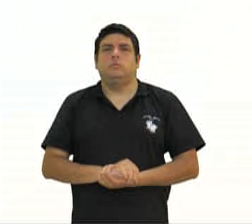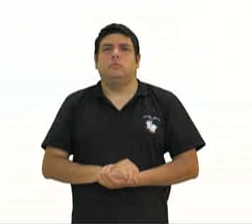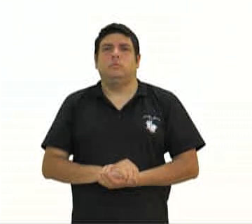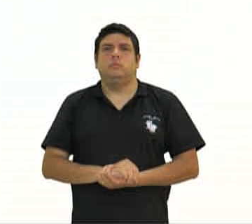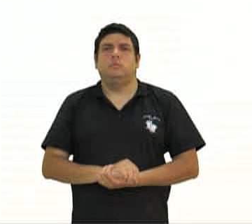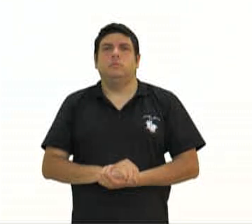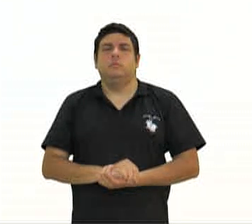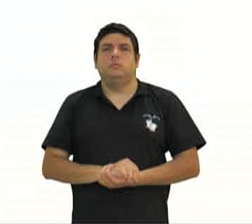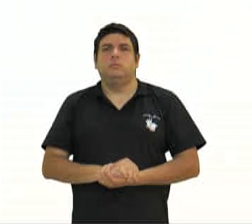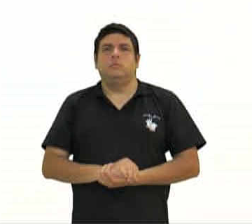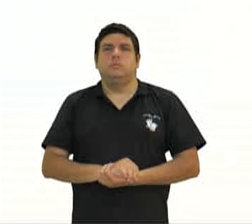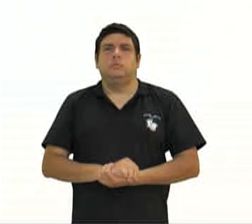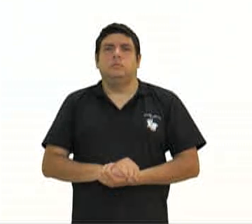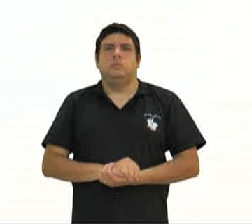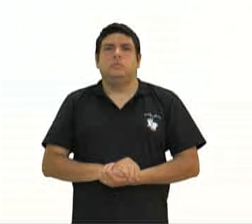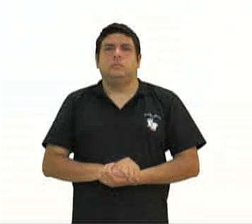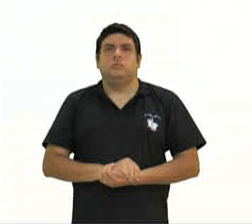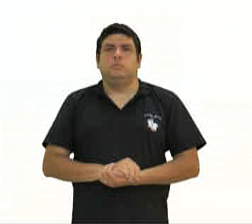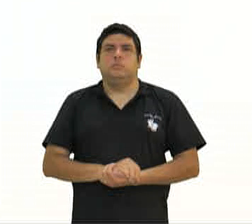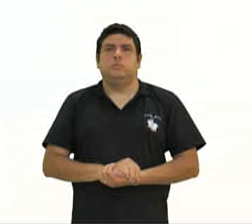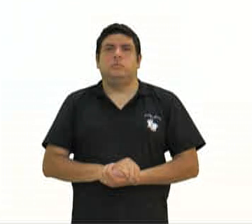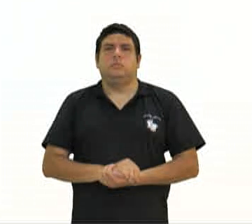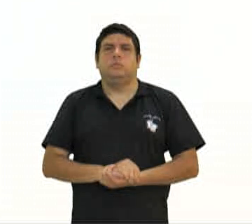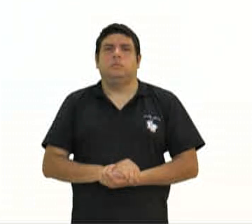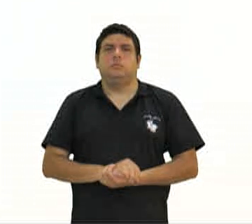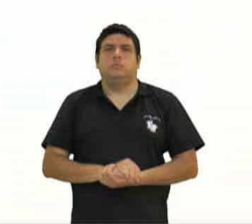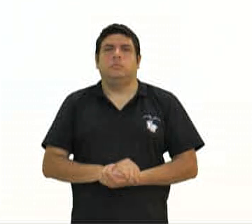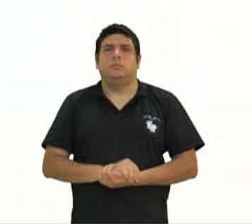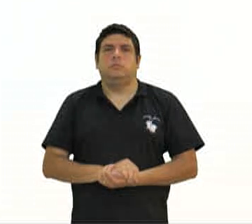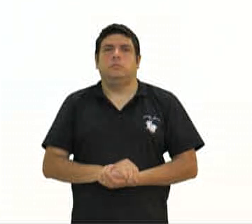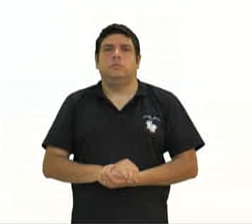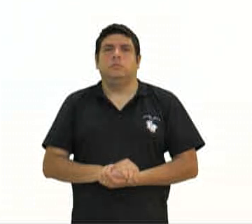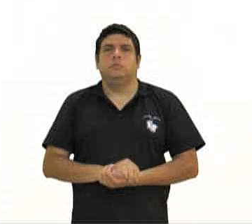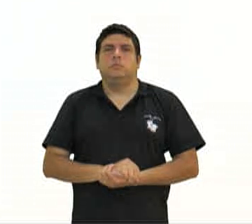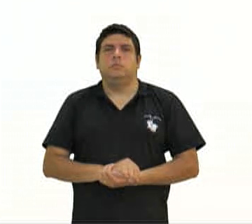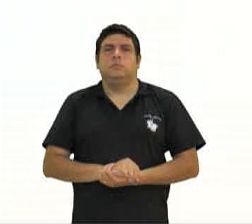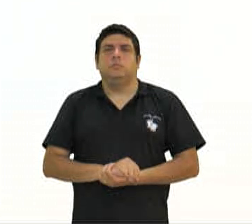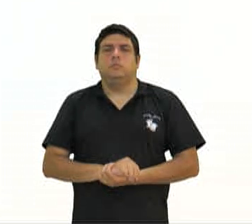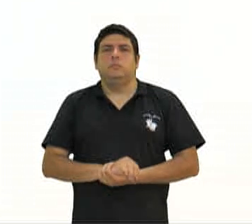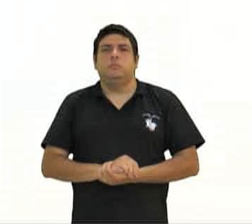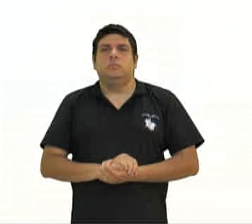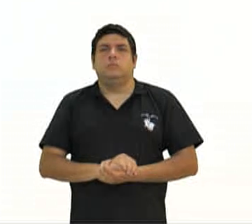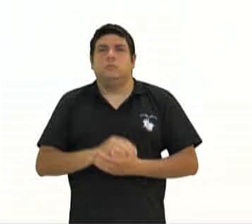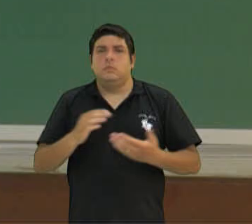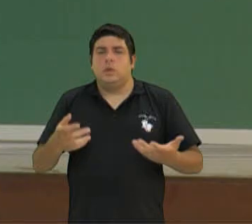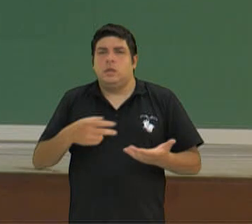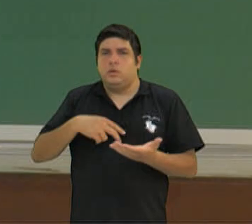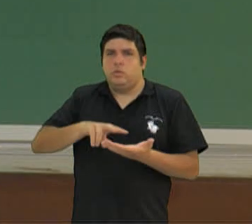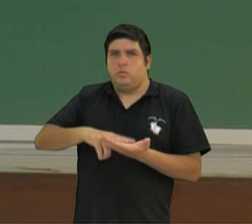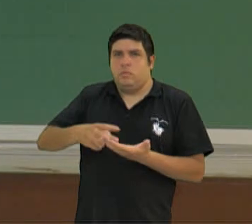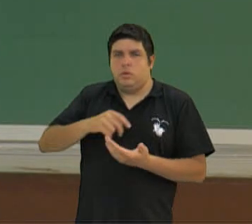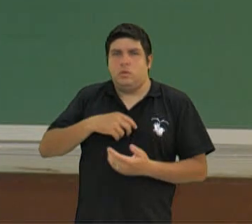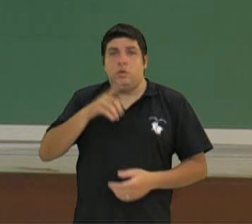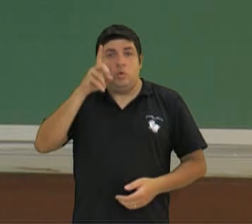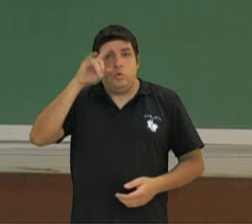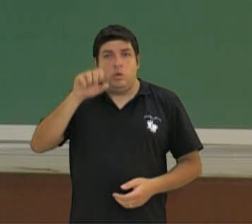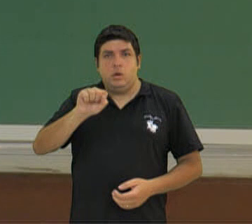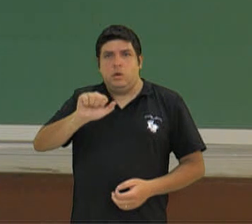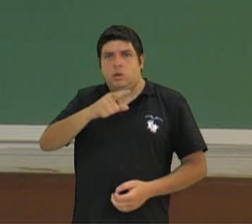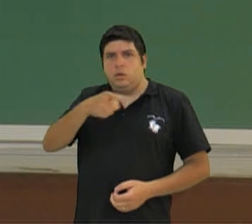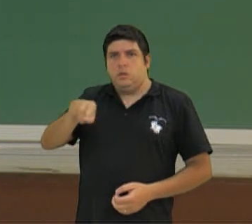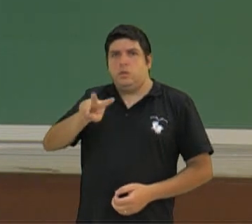It's believed he was a priest in Rome in the 3rd century AD. Então ele começa falando que o dia de São Valentim é um feriado muito